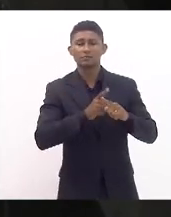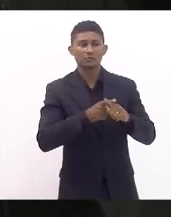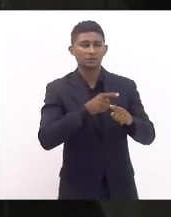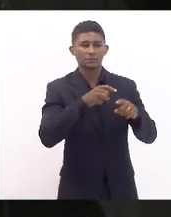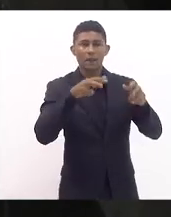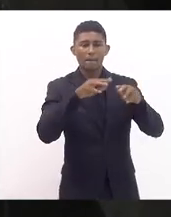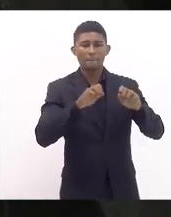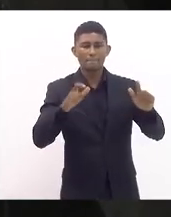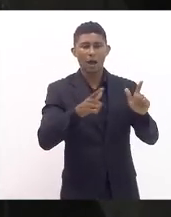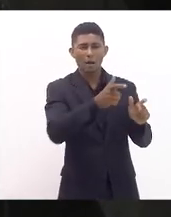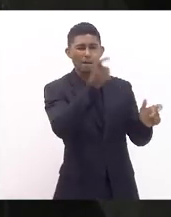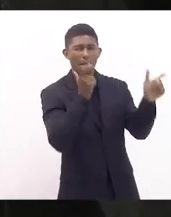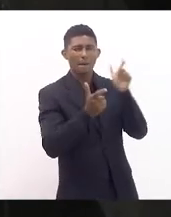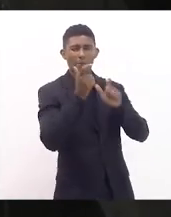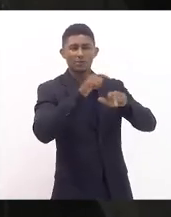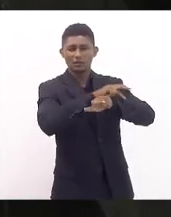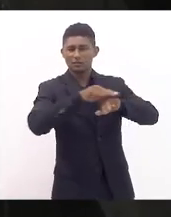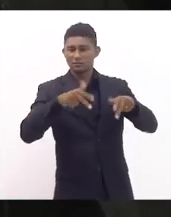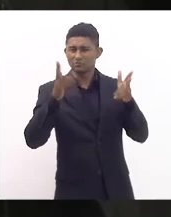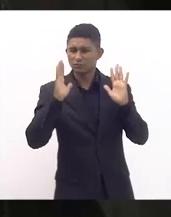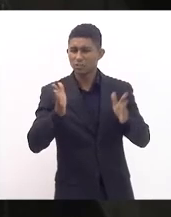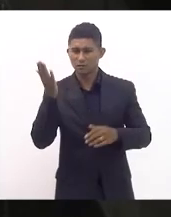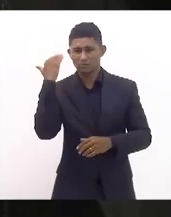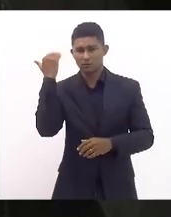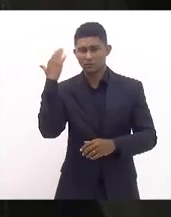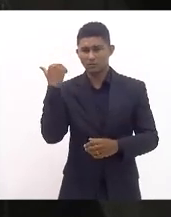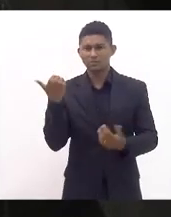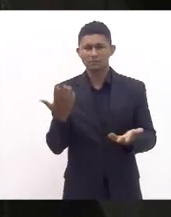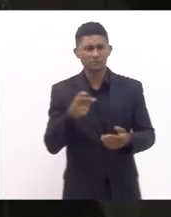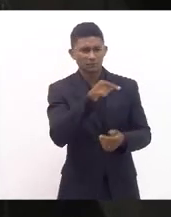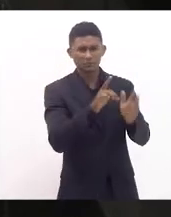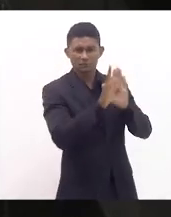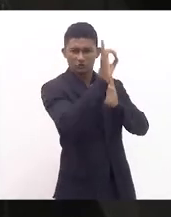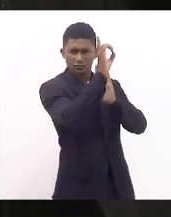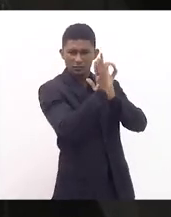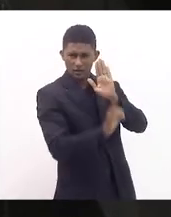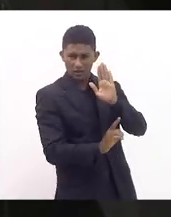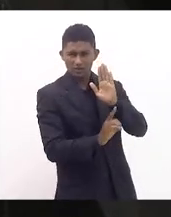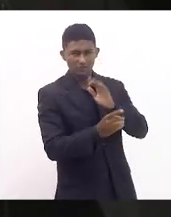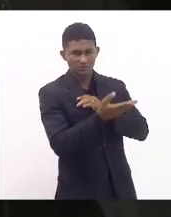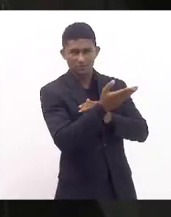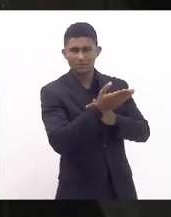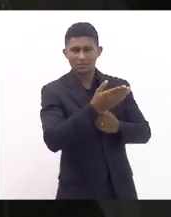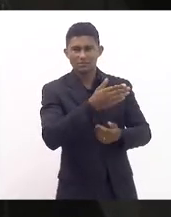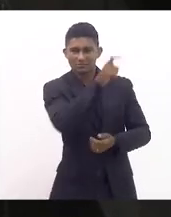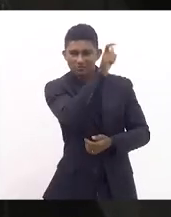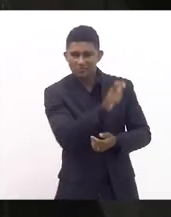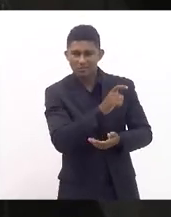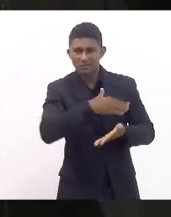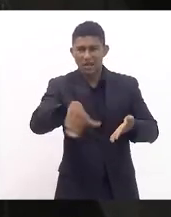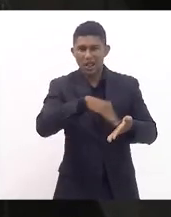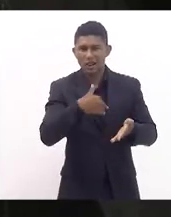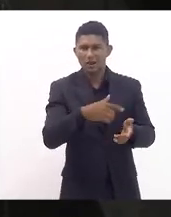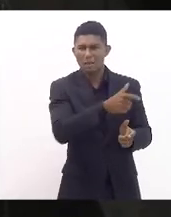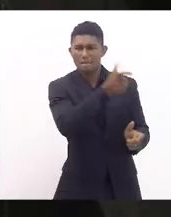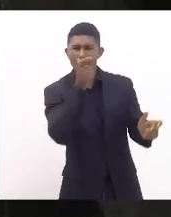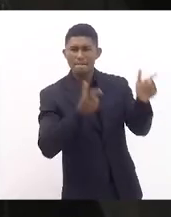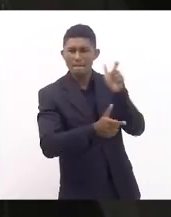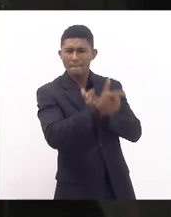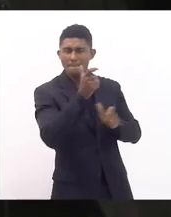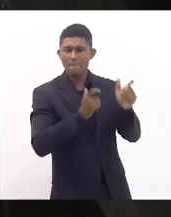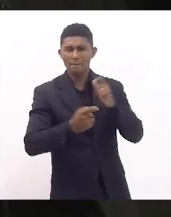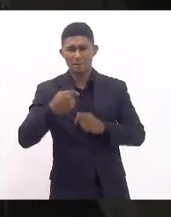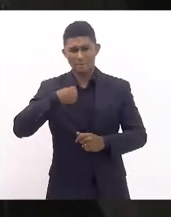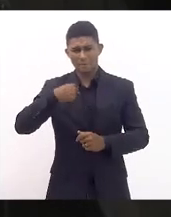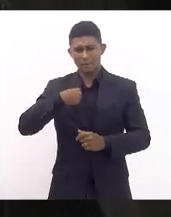no meu município, isso não confere direito a esse secretário de Estado a atacar não só uma deputada da